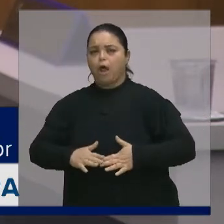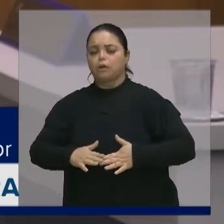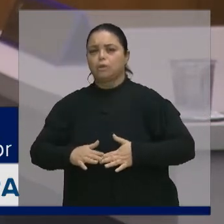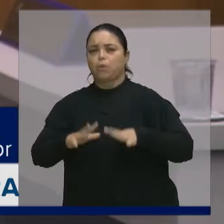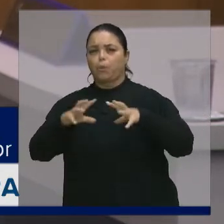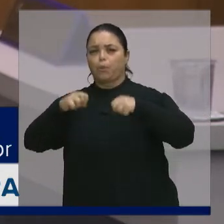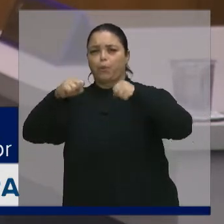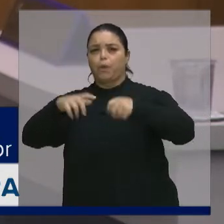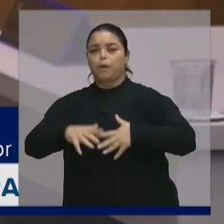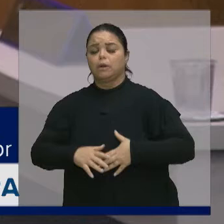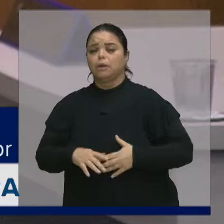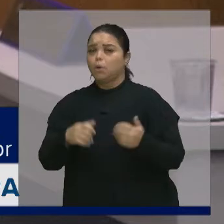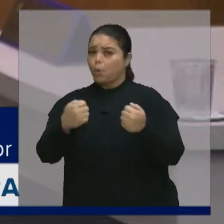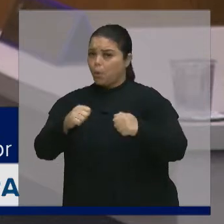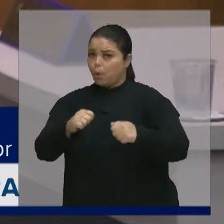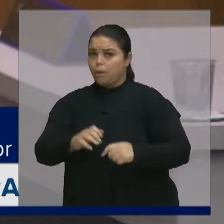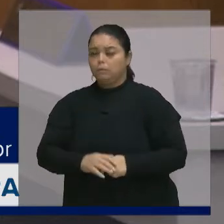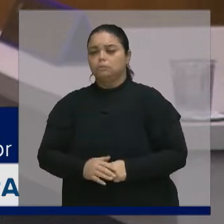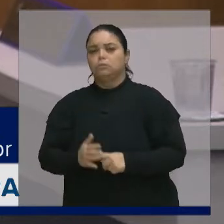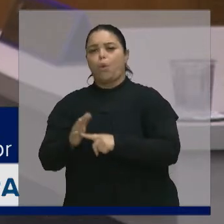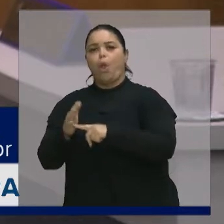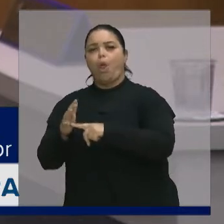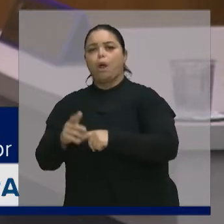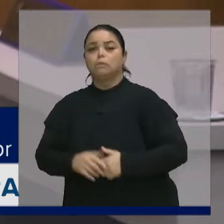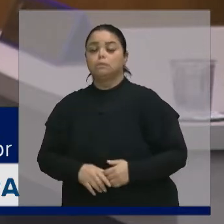também a necessidade, né,